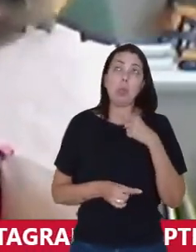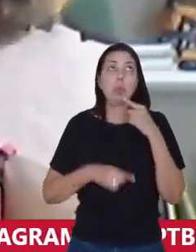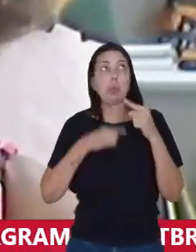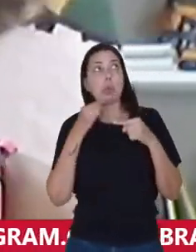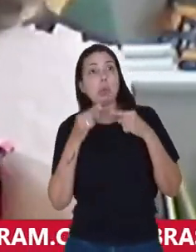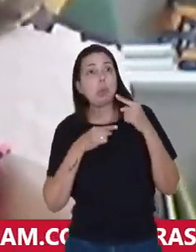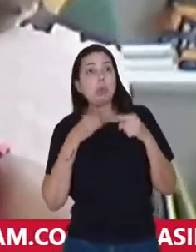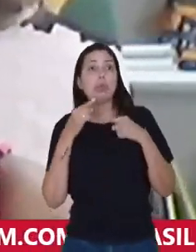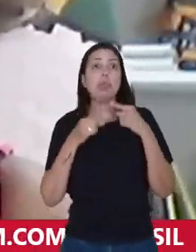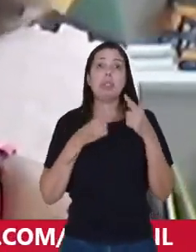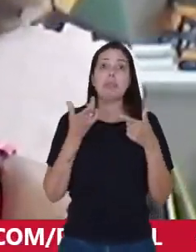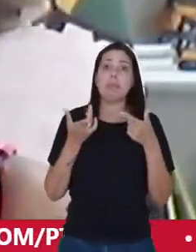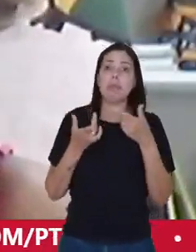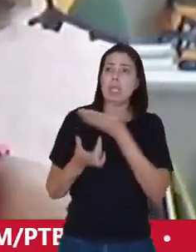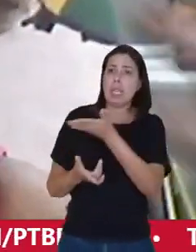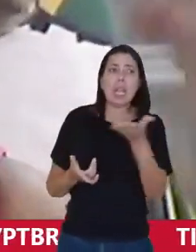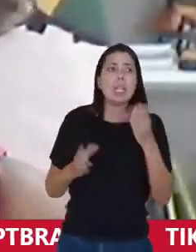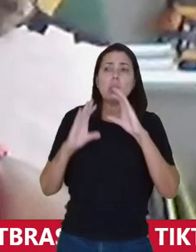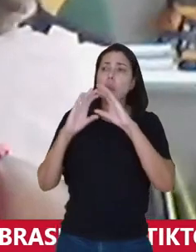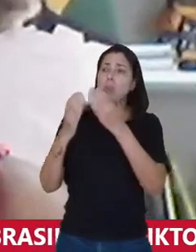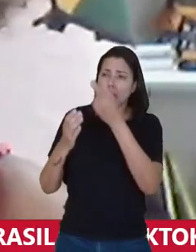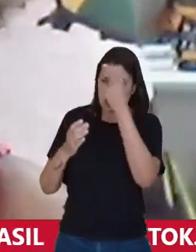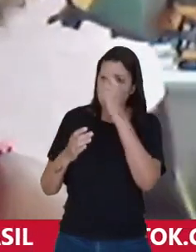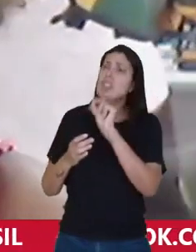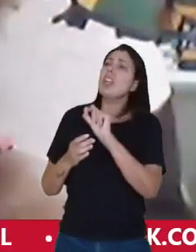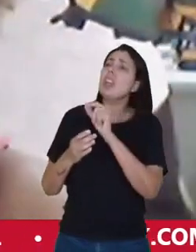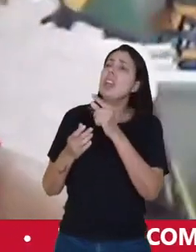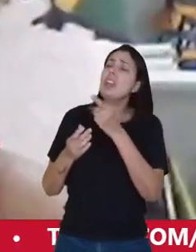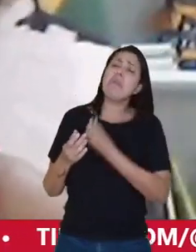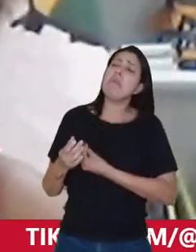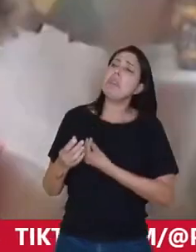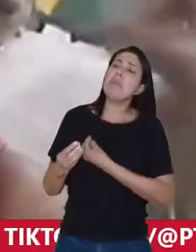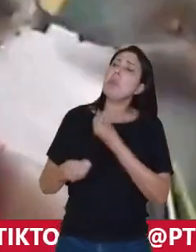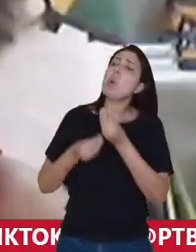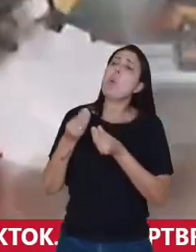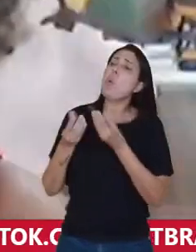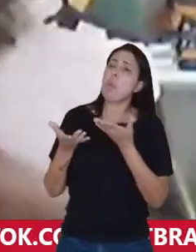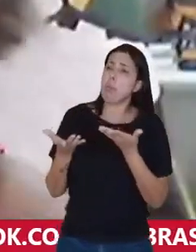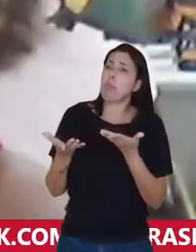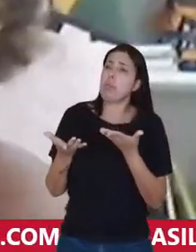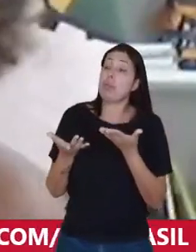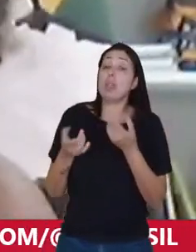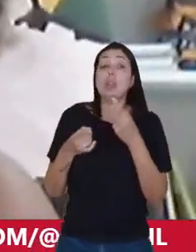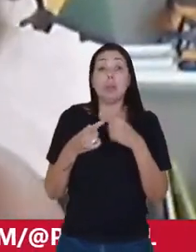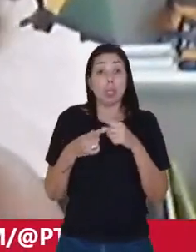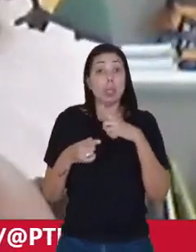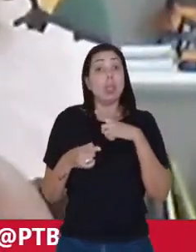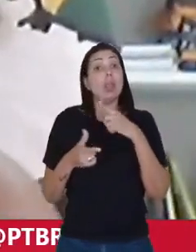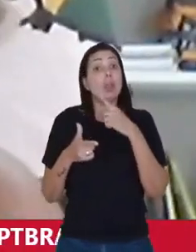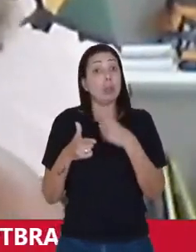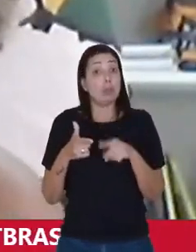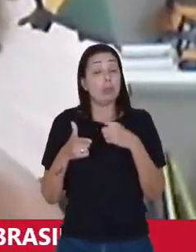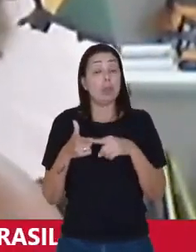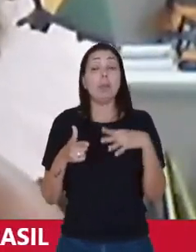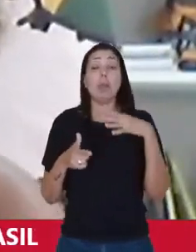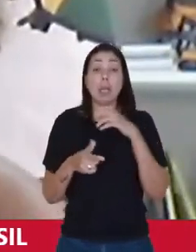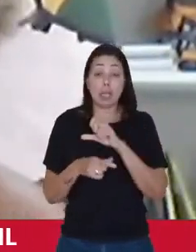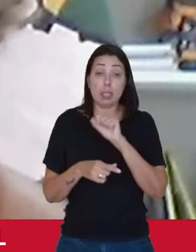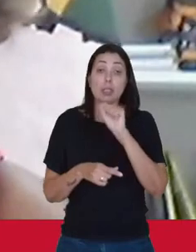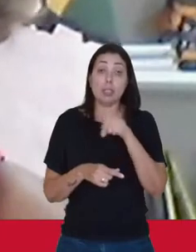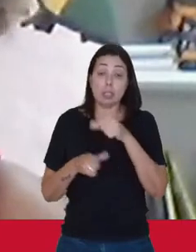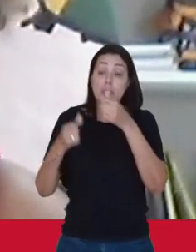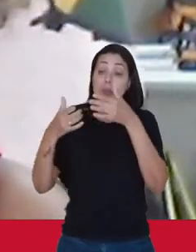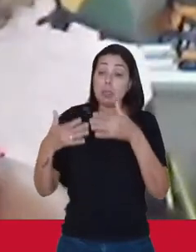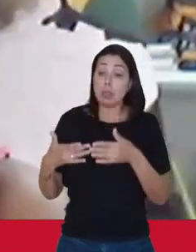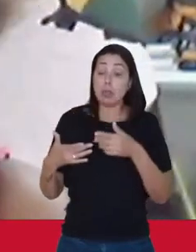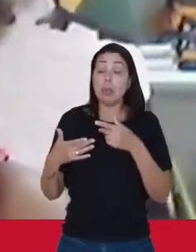dúvidas sobre quem são essas comunidades e como elas vivem. Por quê? Porque tem um problema que eu acho que o Renato tocou aí no